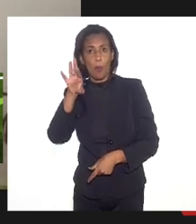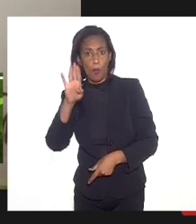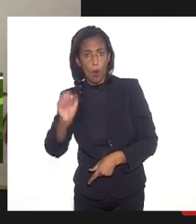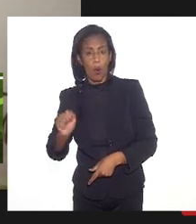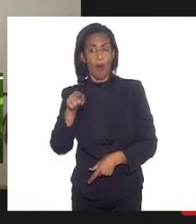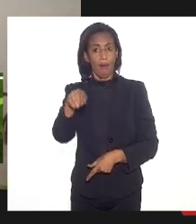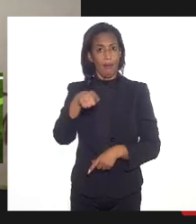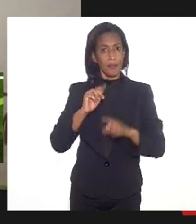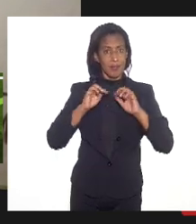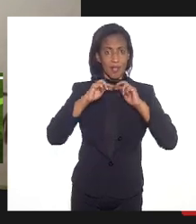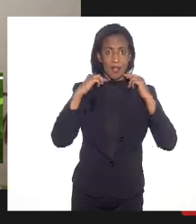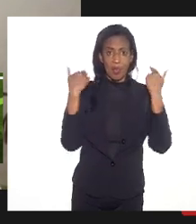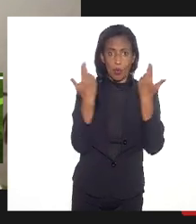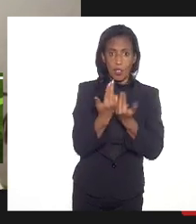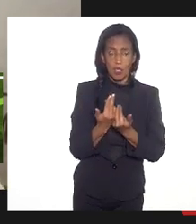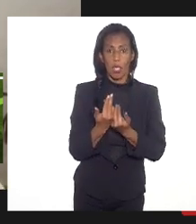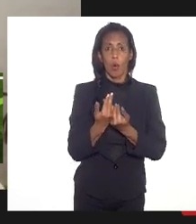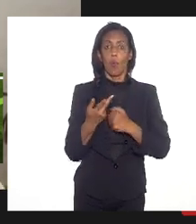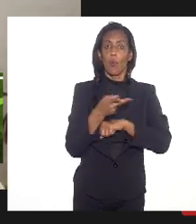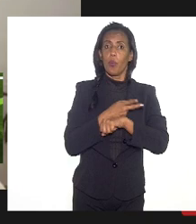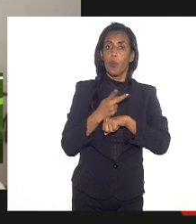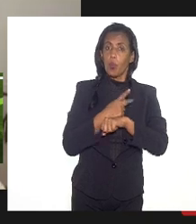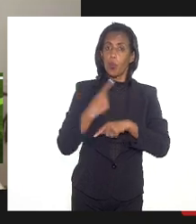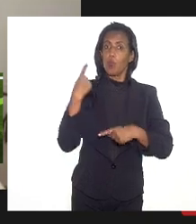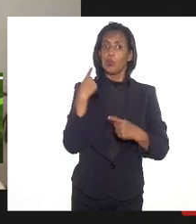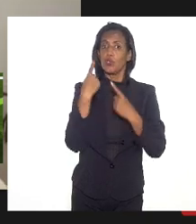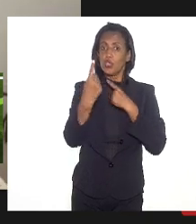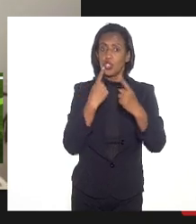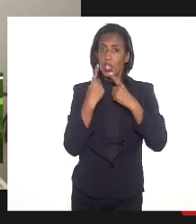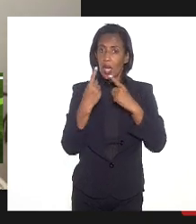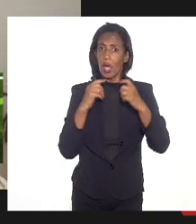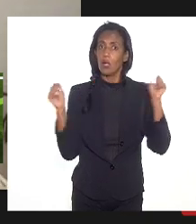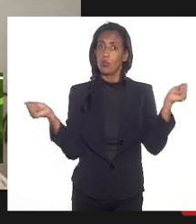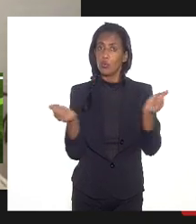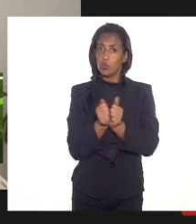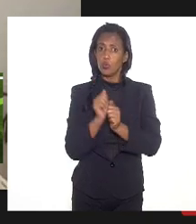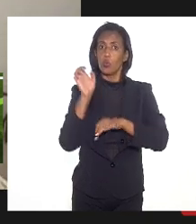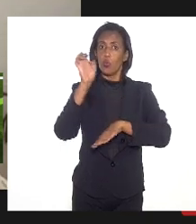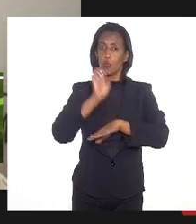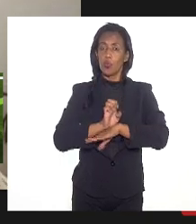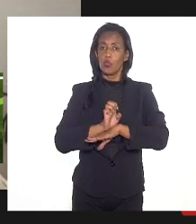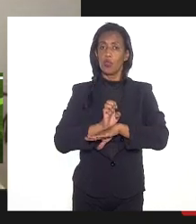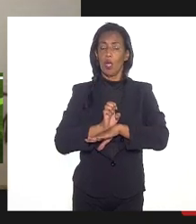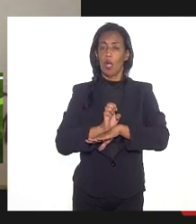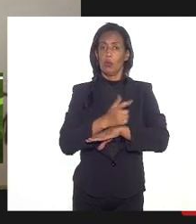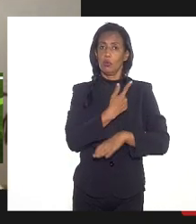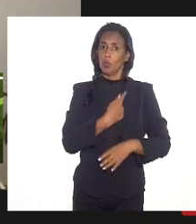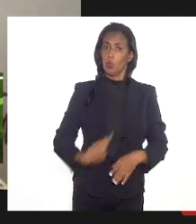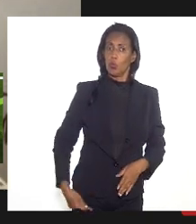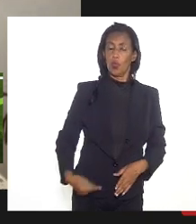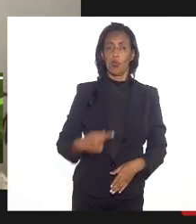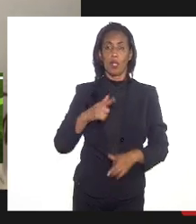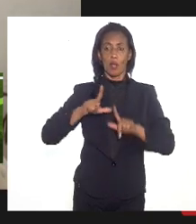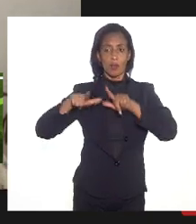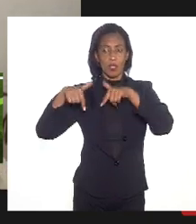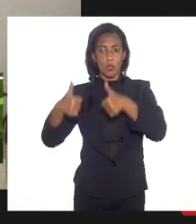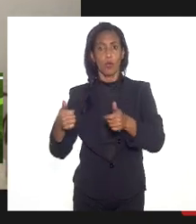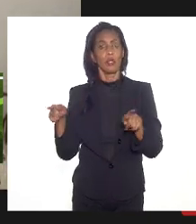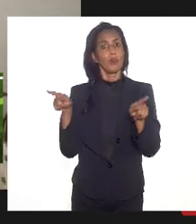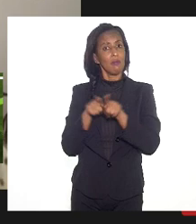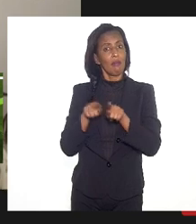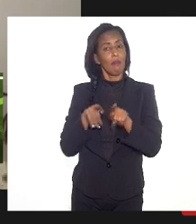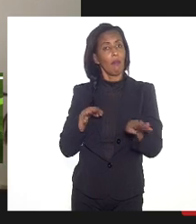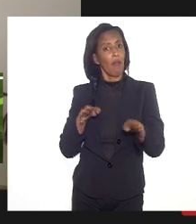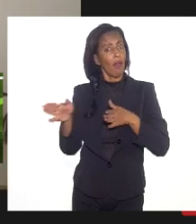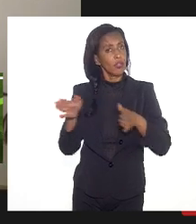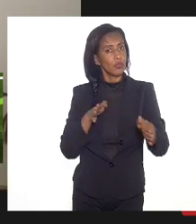busca também esse diálogo com o governo do Estado para compreender as ações e poder também articular, né?